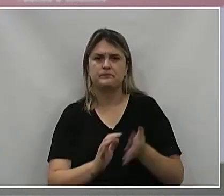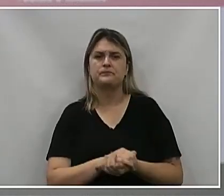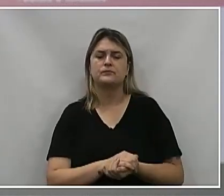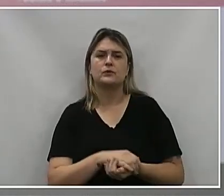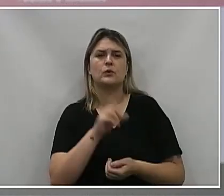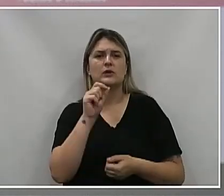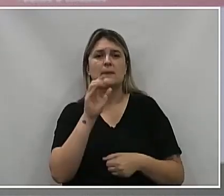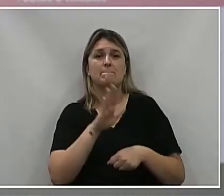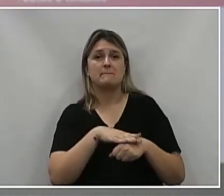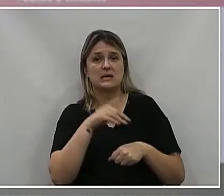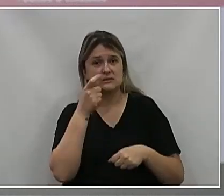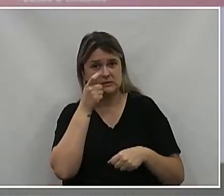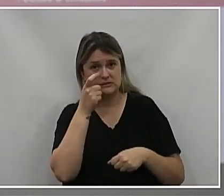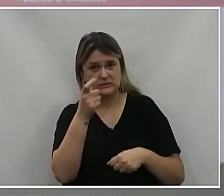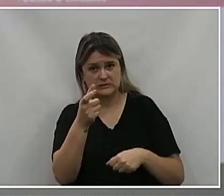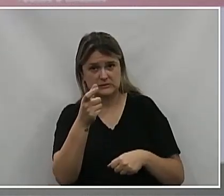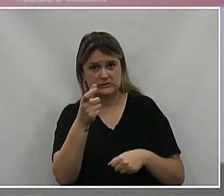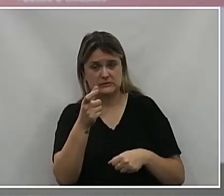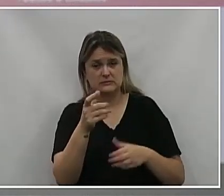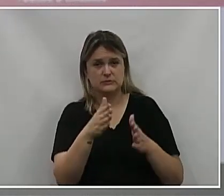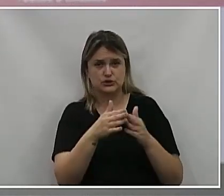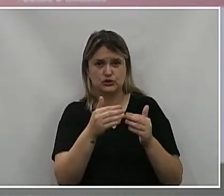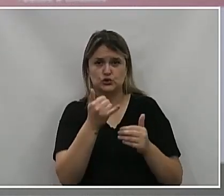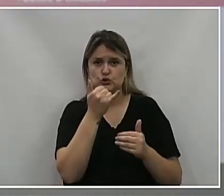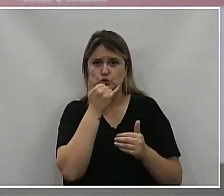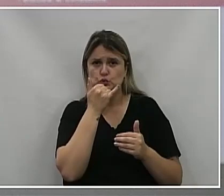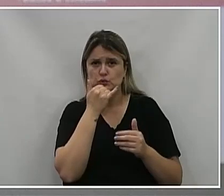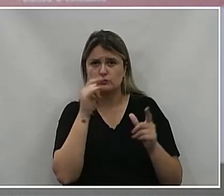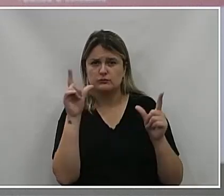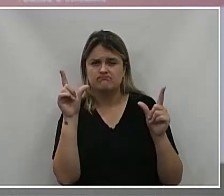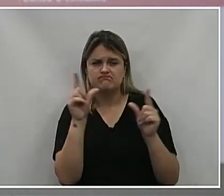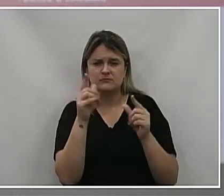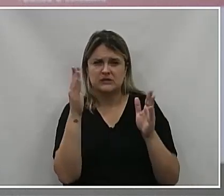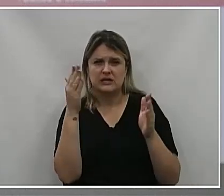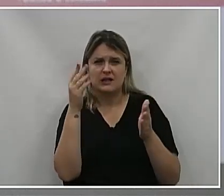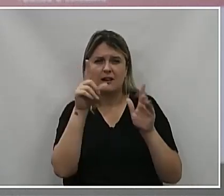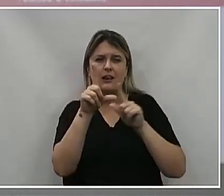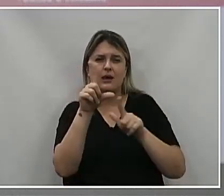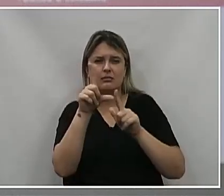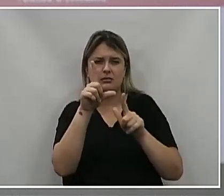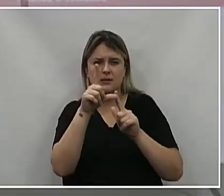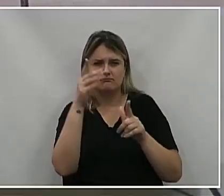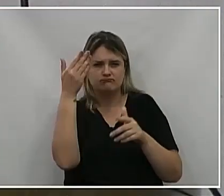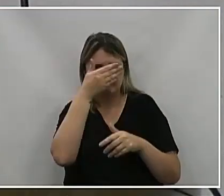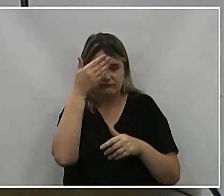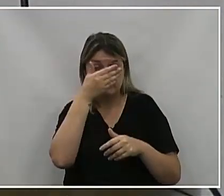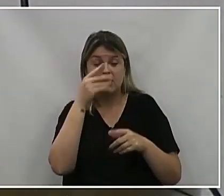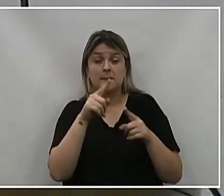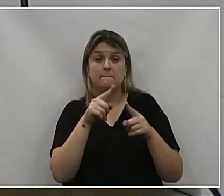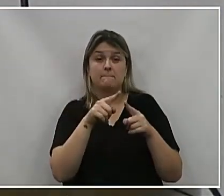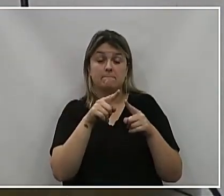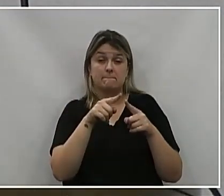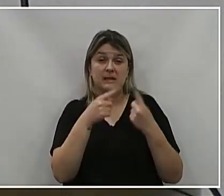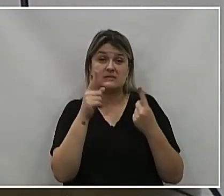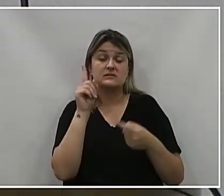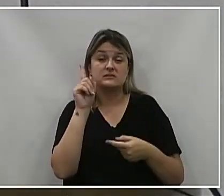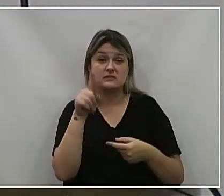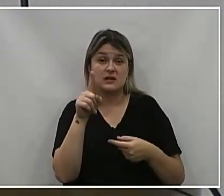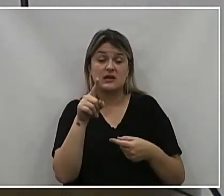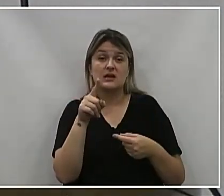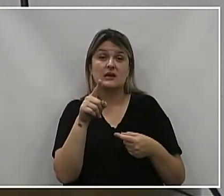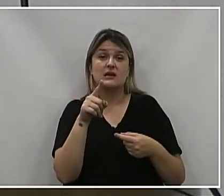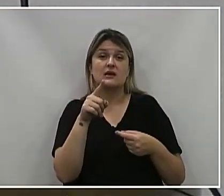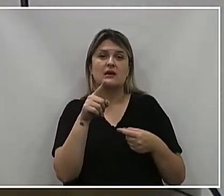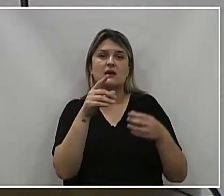bem interessante. Peço realmente desculpas por ter deixado pequena a apresentação, mas seria a questão da